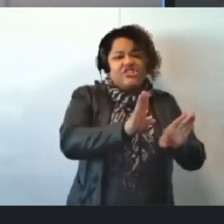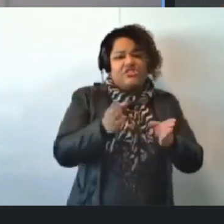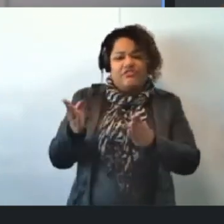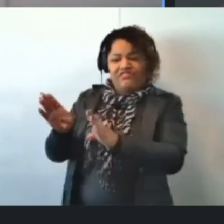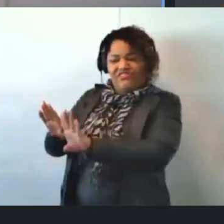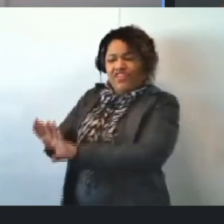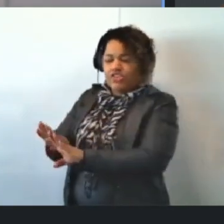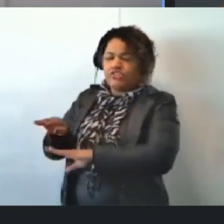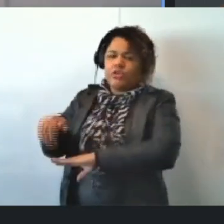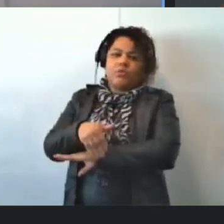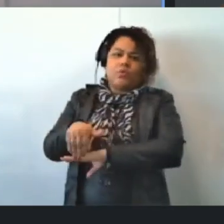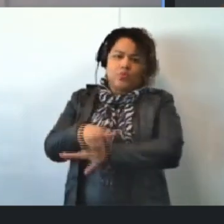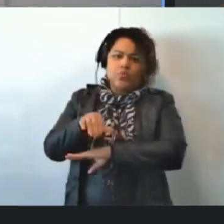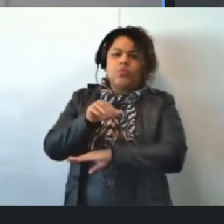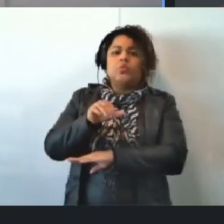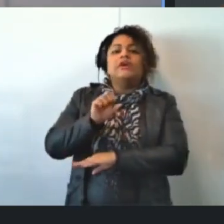comissão